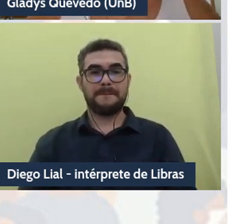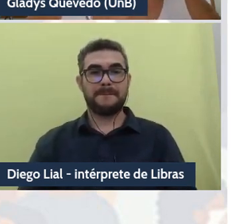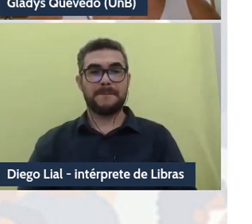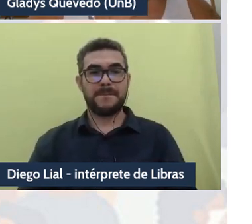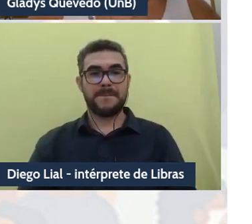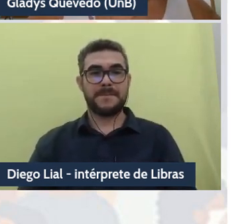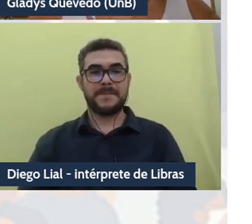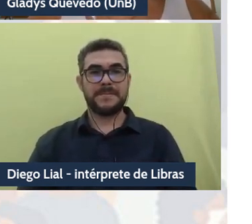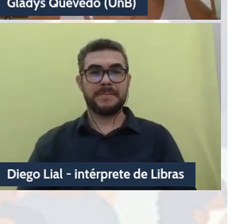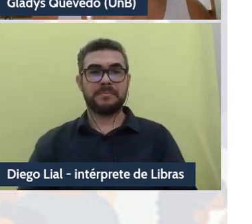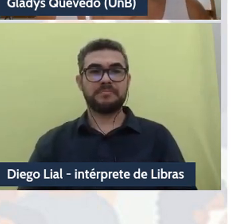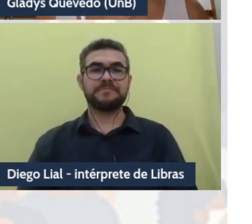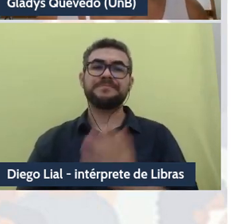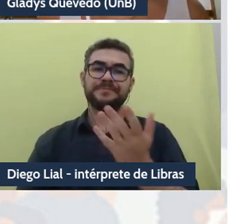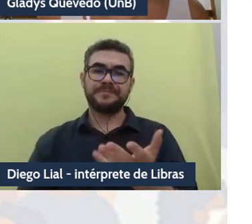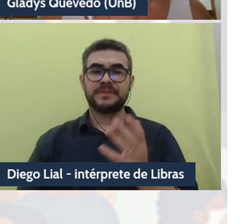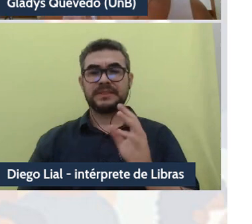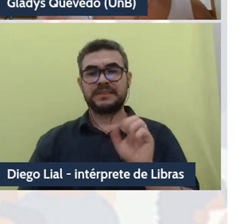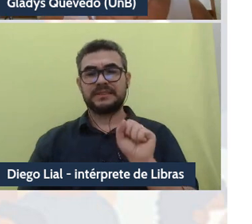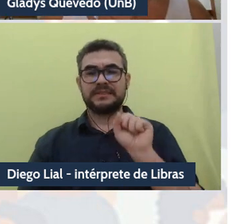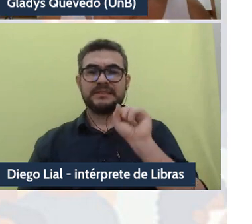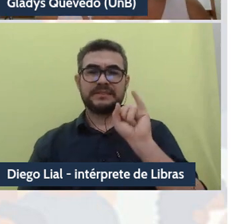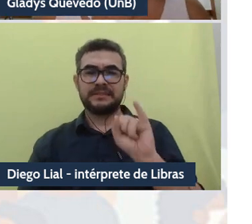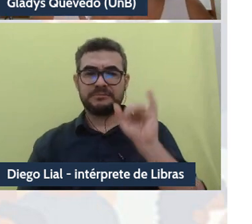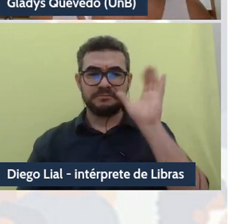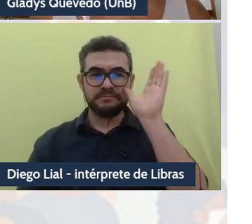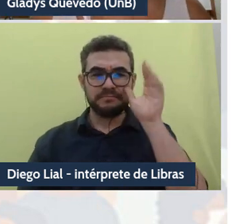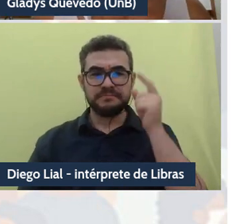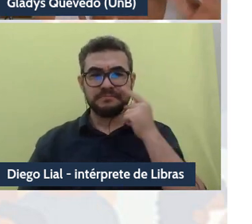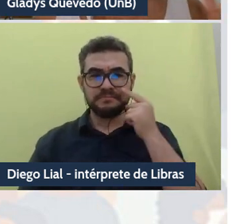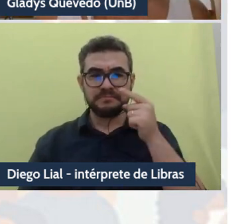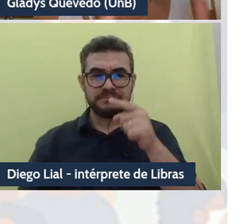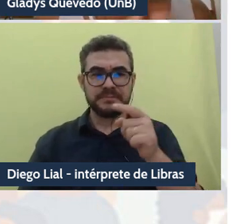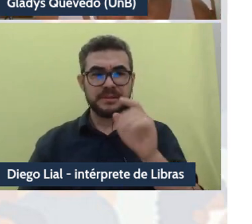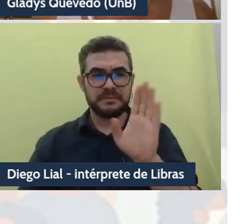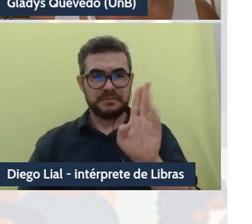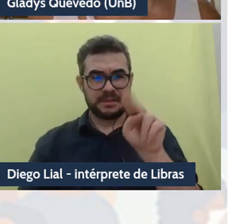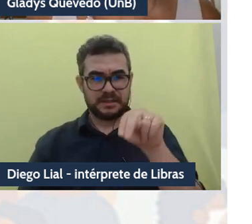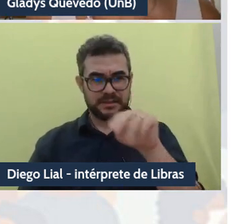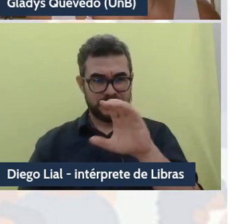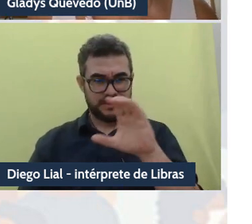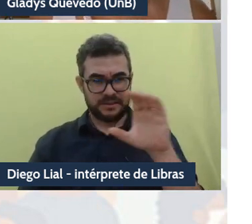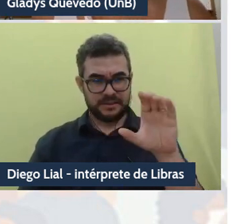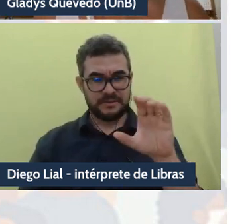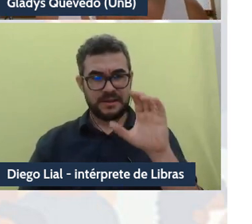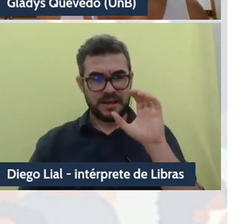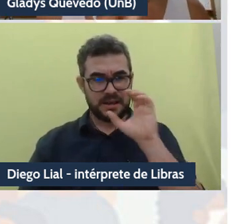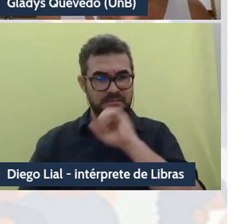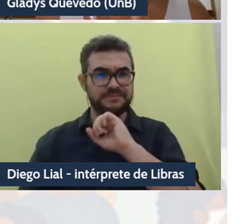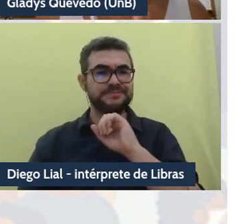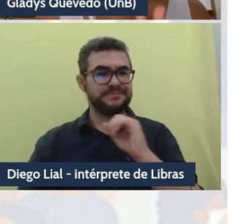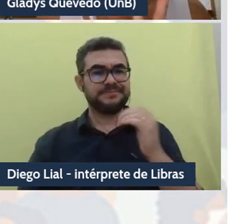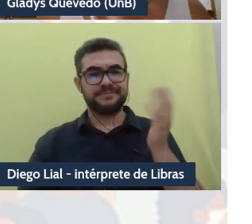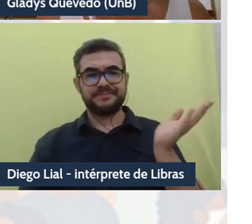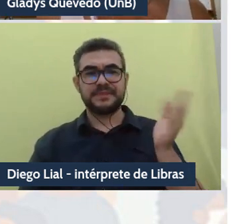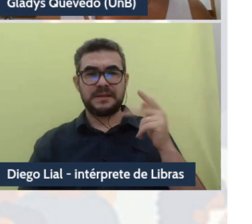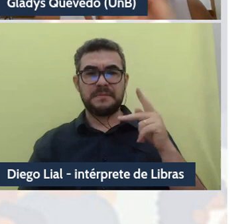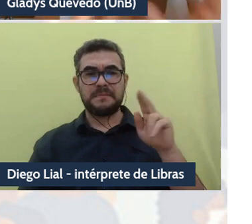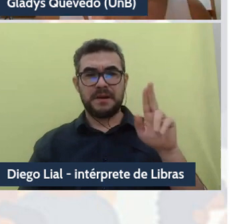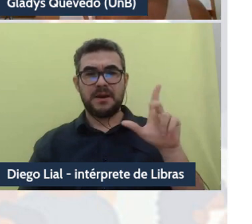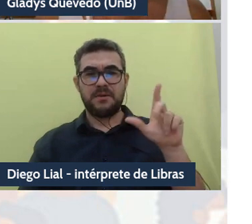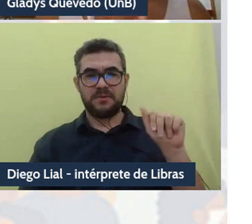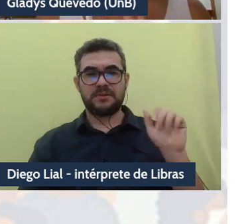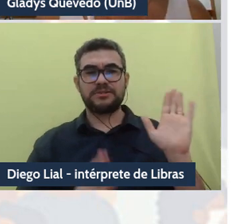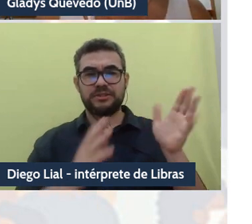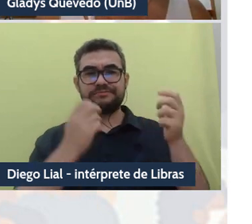Se a gente for olhar agora rapidinho para a BNCC, eu não vou, lógico que a Paula já fez uma excelente análise da BNCC,